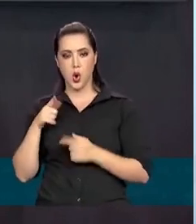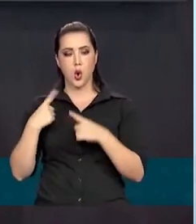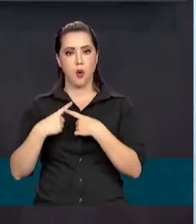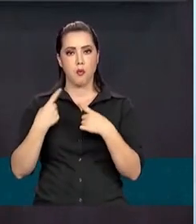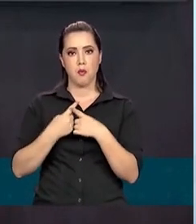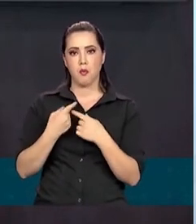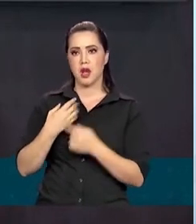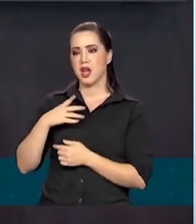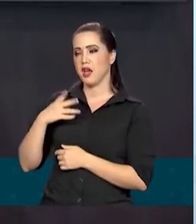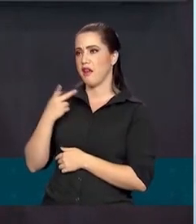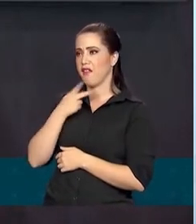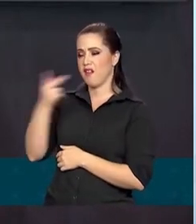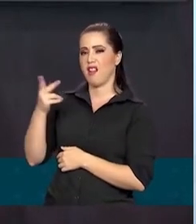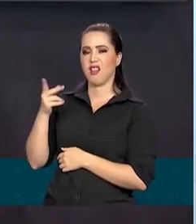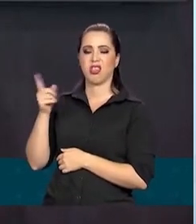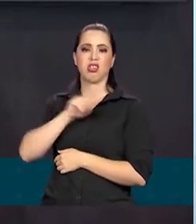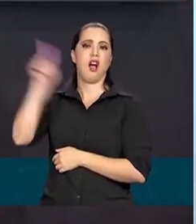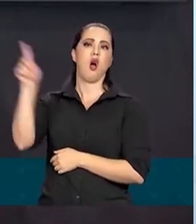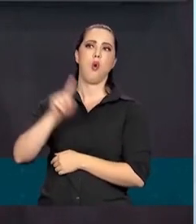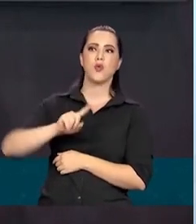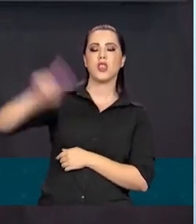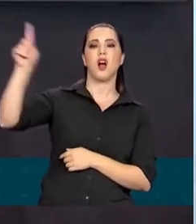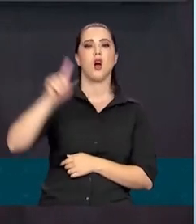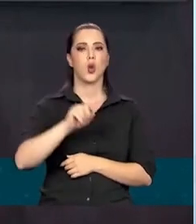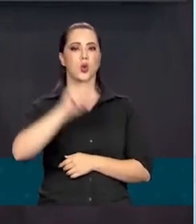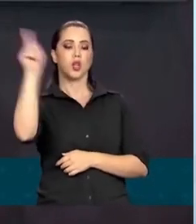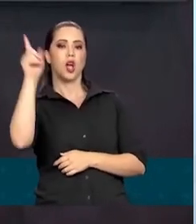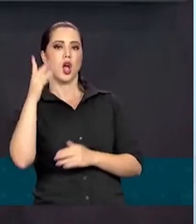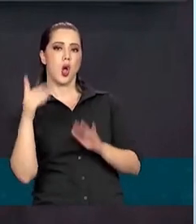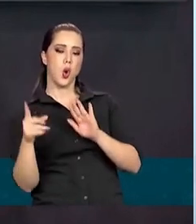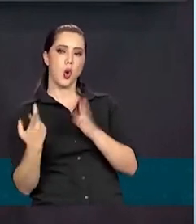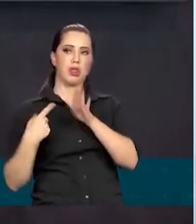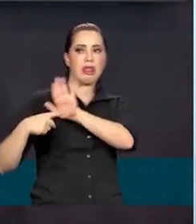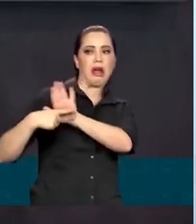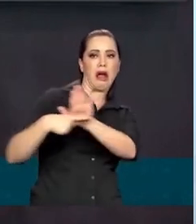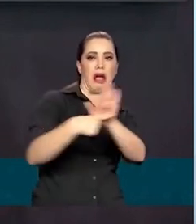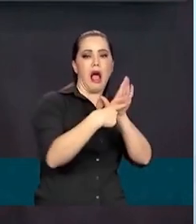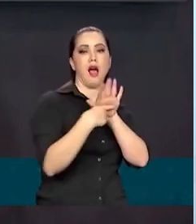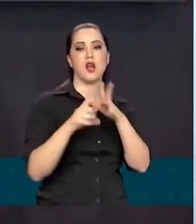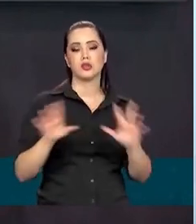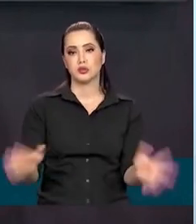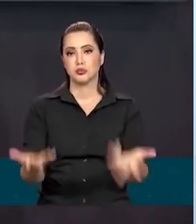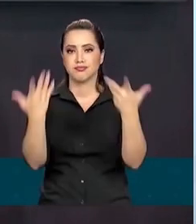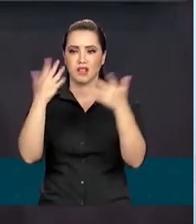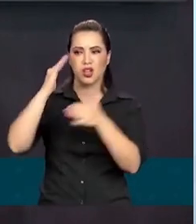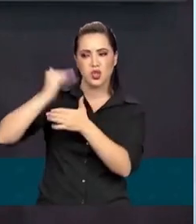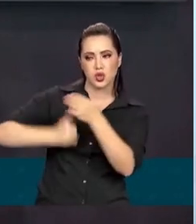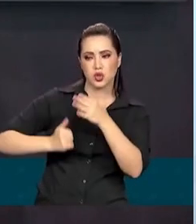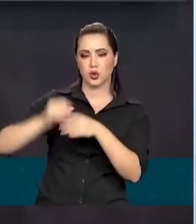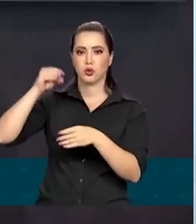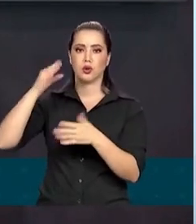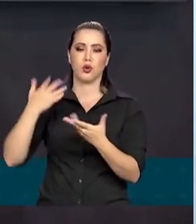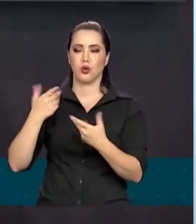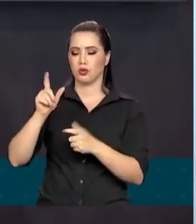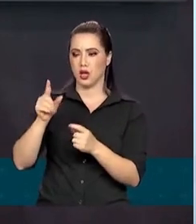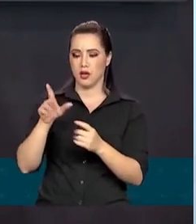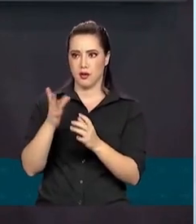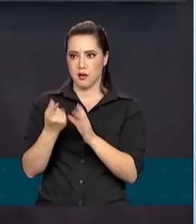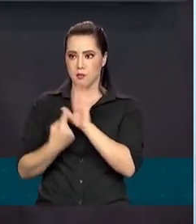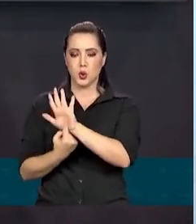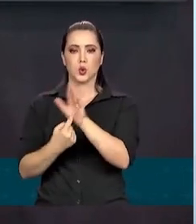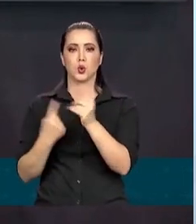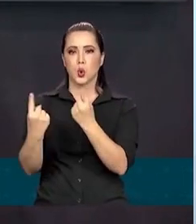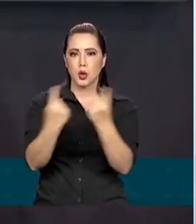e do autoritarismo, estimulou, né, e tirou da essência de alguns poucos aquilo que há de pior.